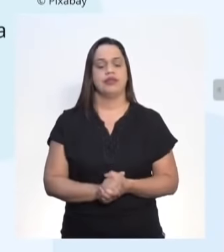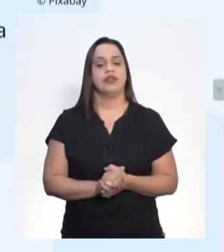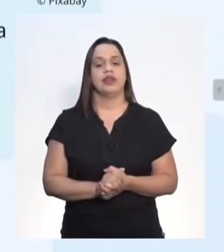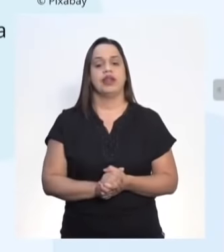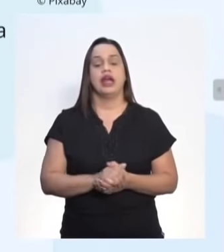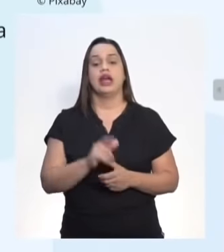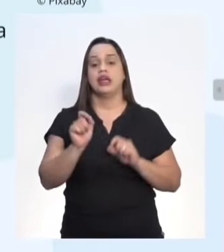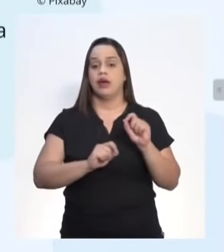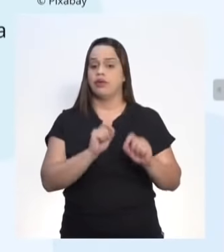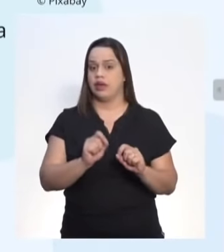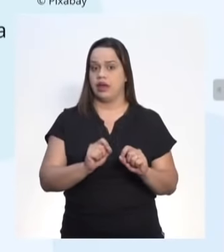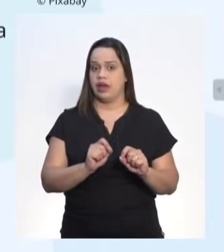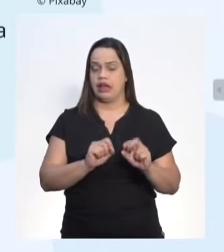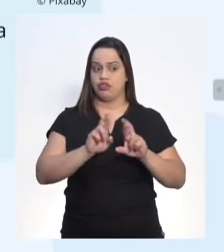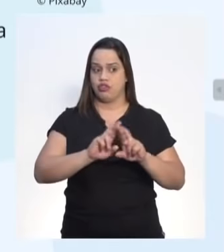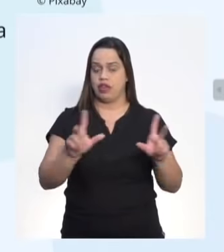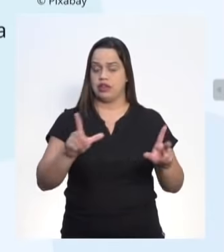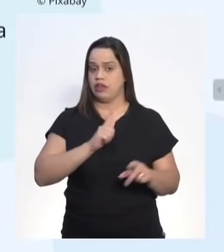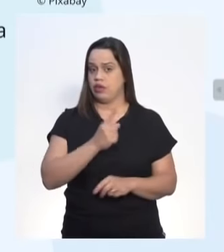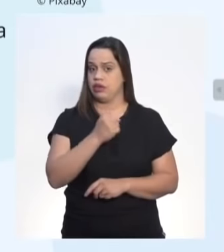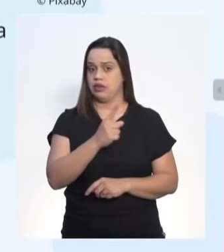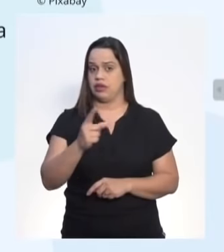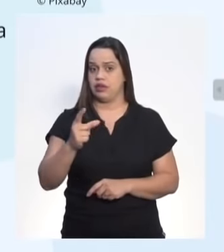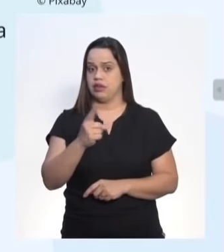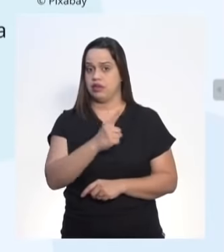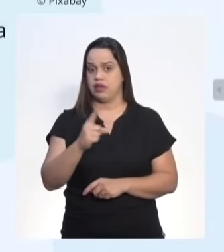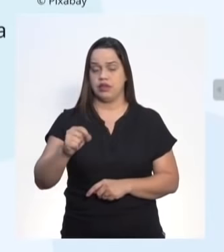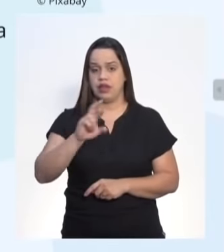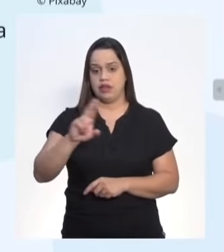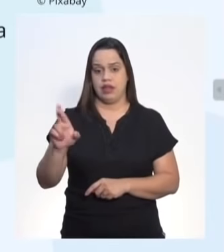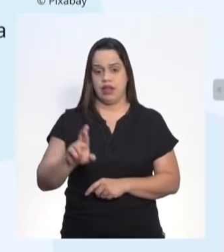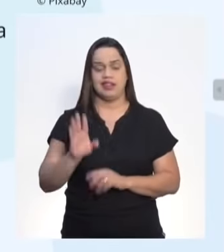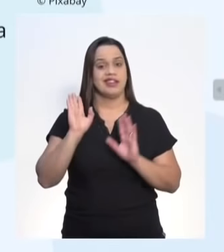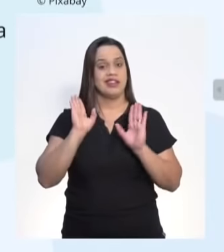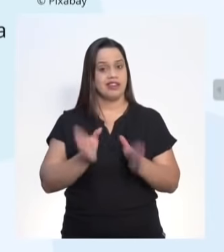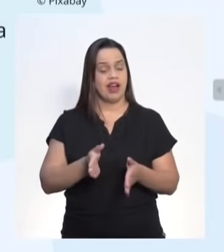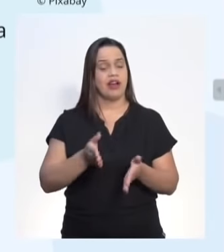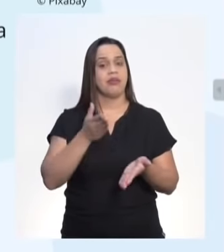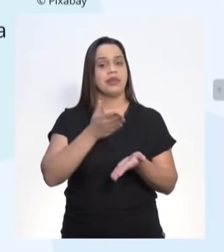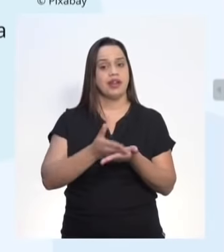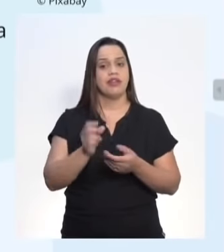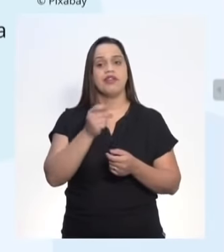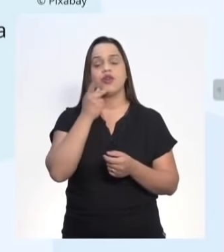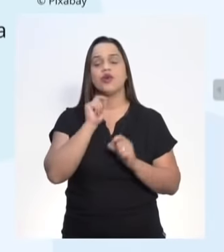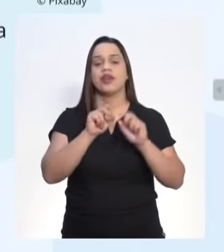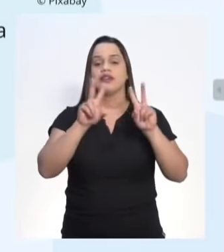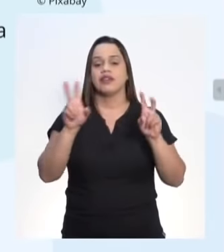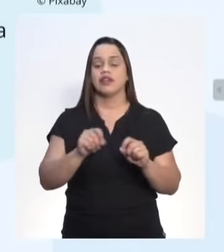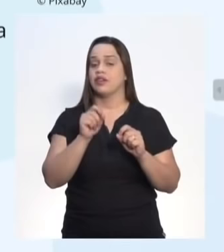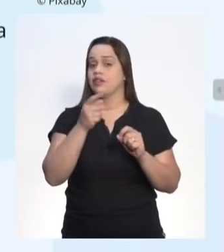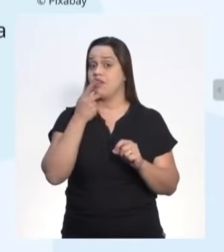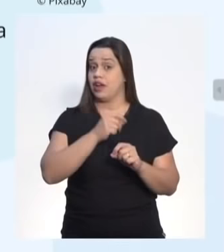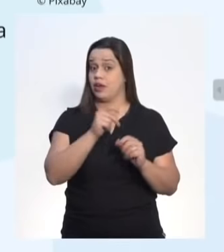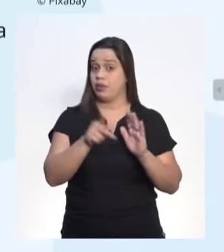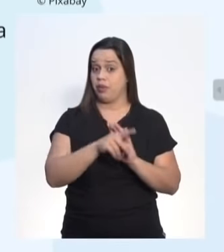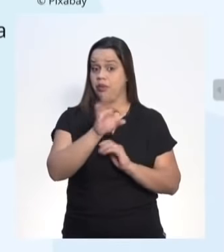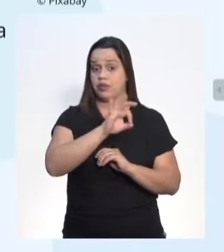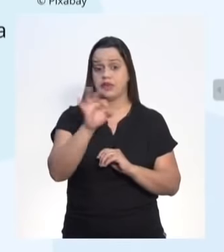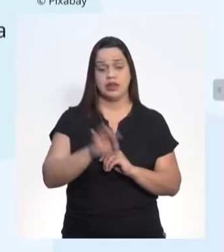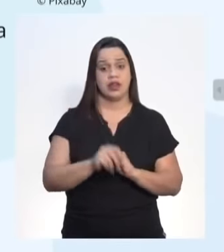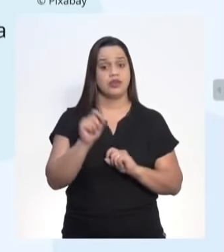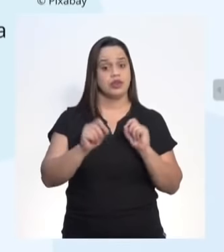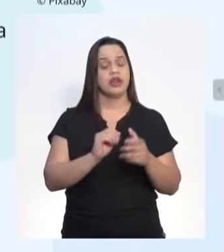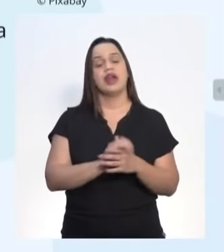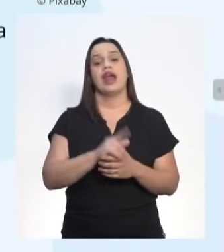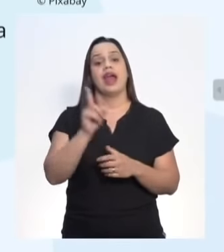De 110 reais. E aí a gente cai naquela coisa que a gente já insiste bastante, né? Quando a gente está falando em porcentagem,